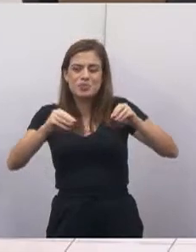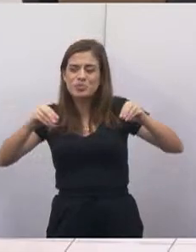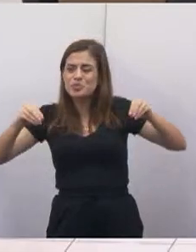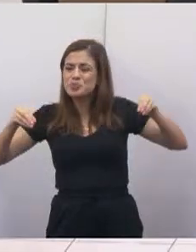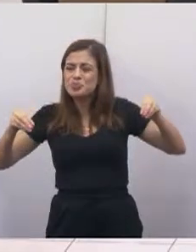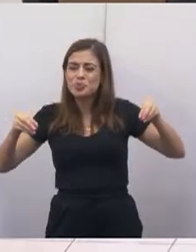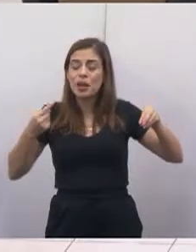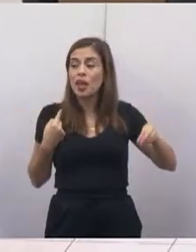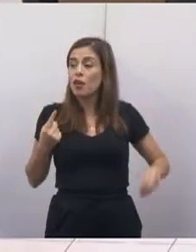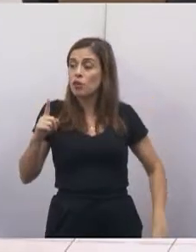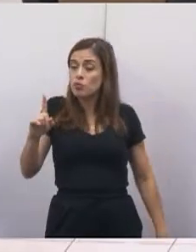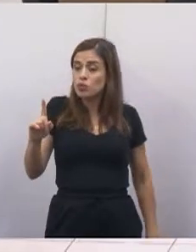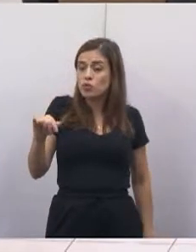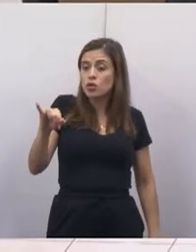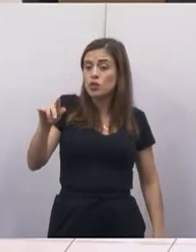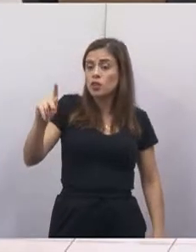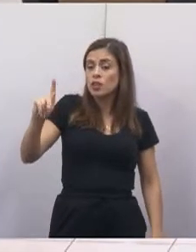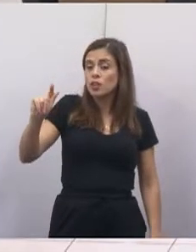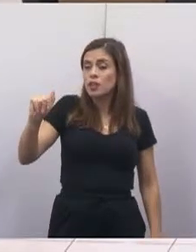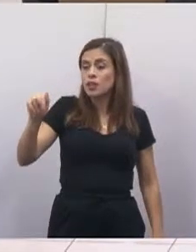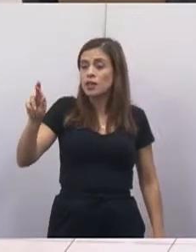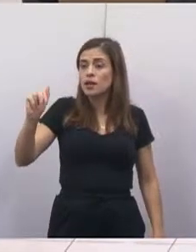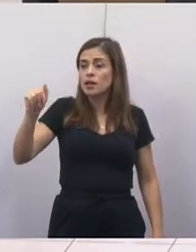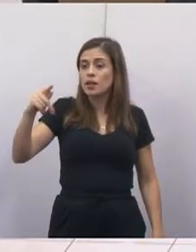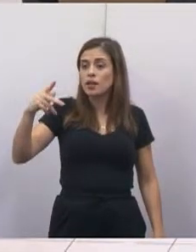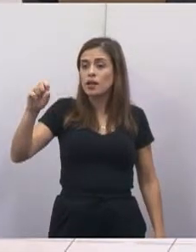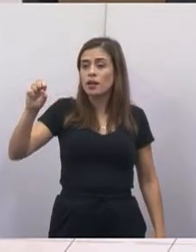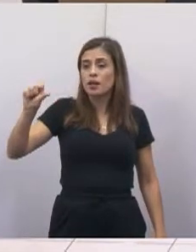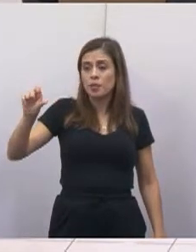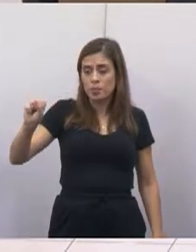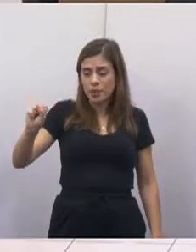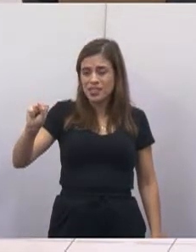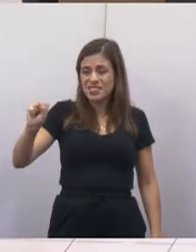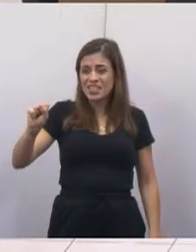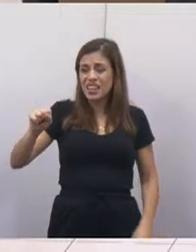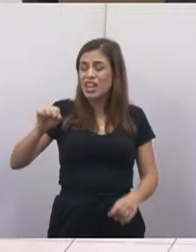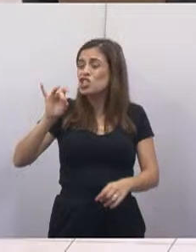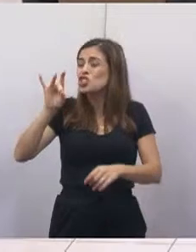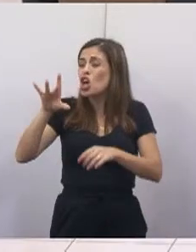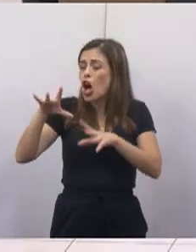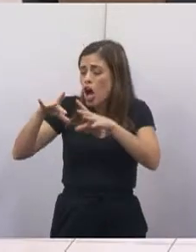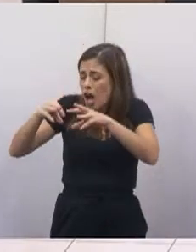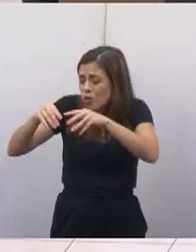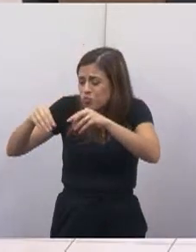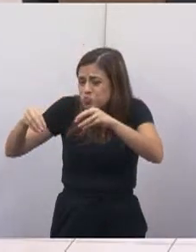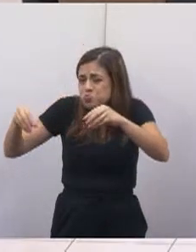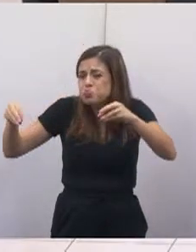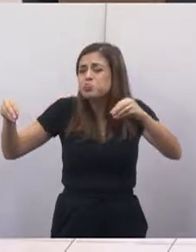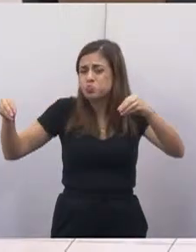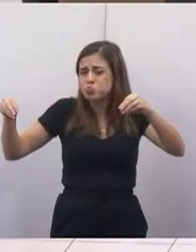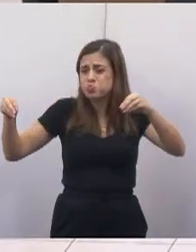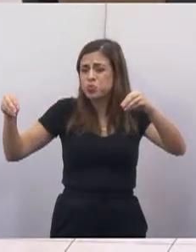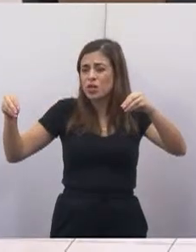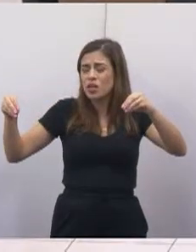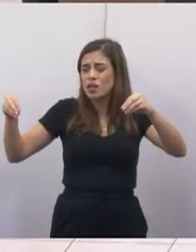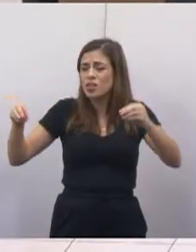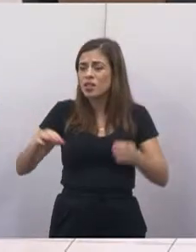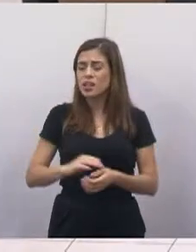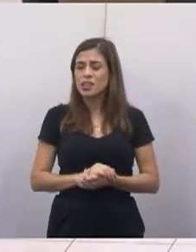no Igarapés, existia um bueiro lá no Igarapés, cheio de areia dentro do